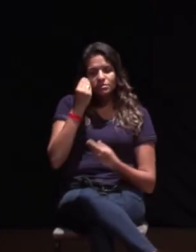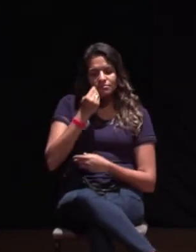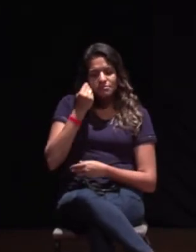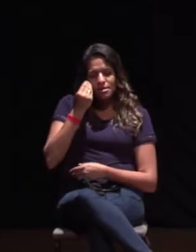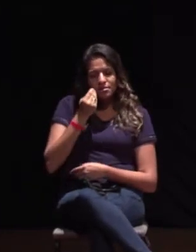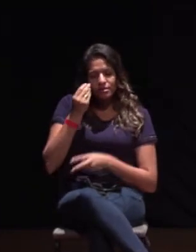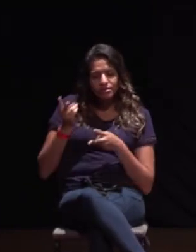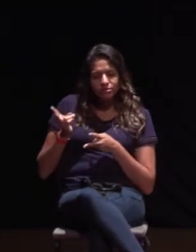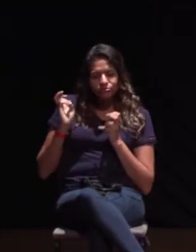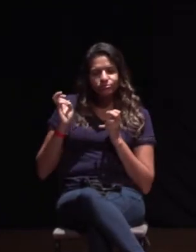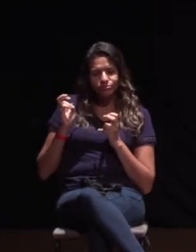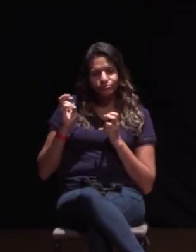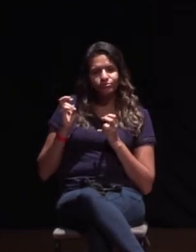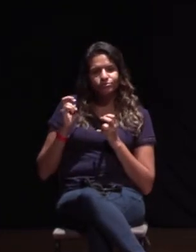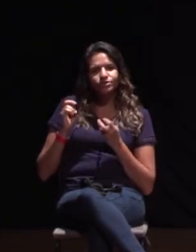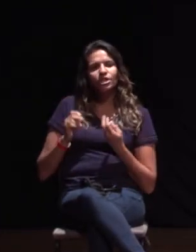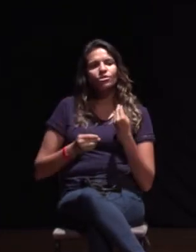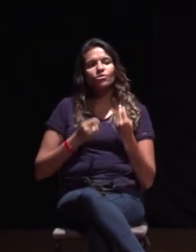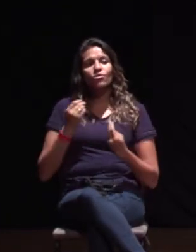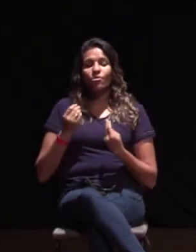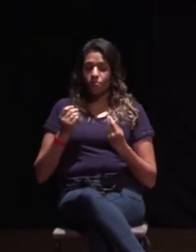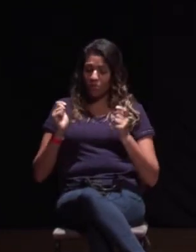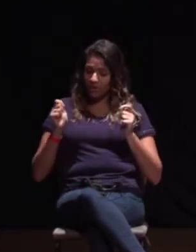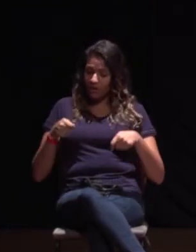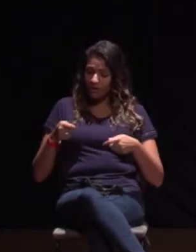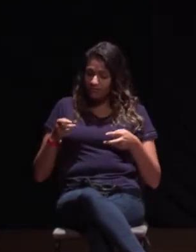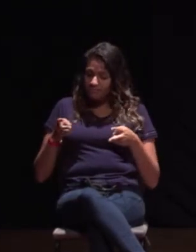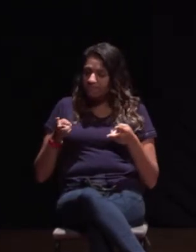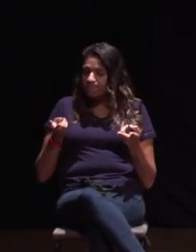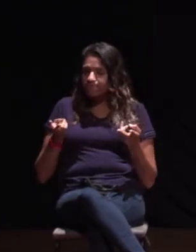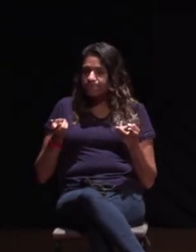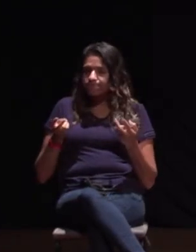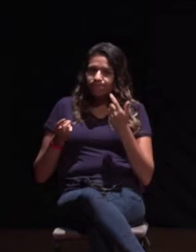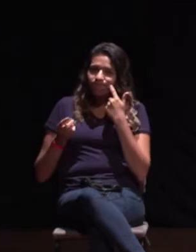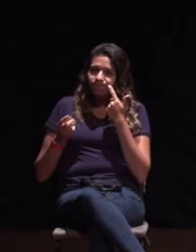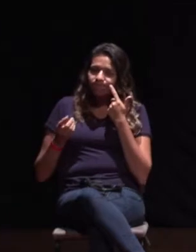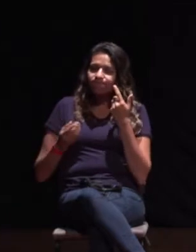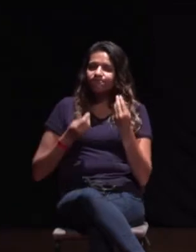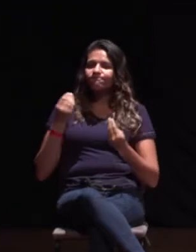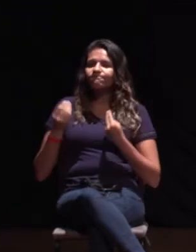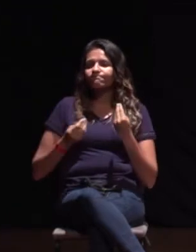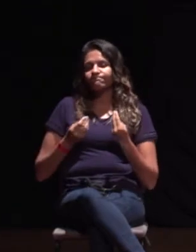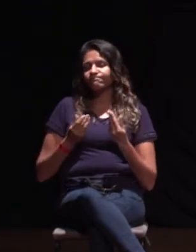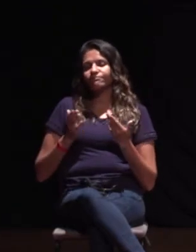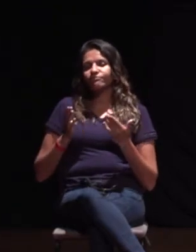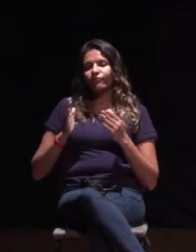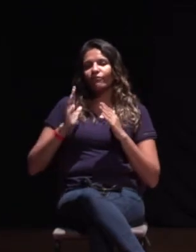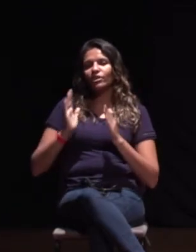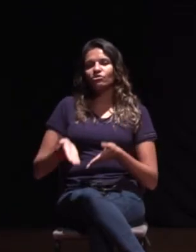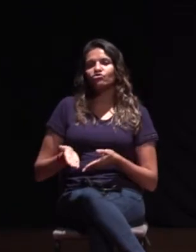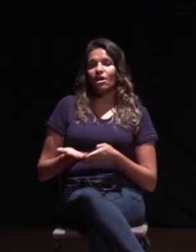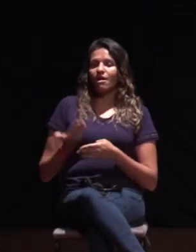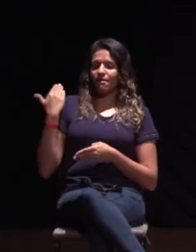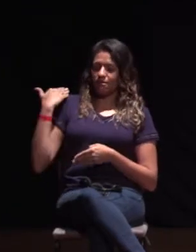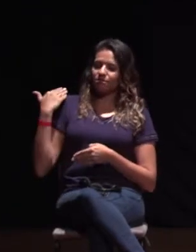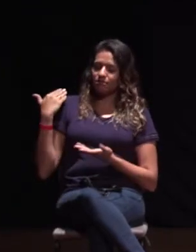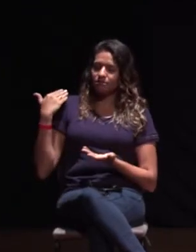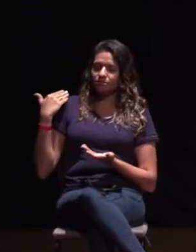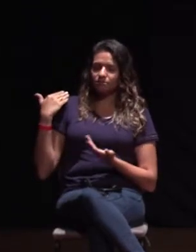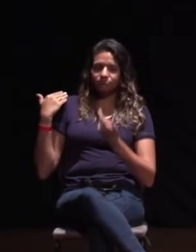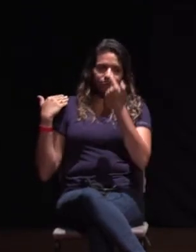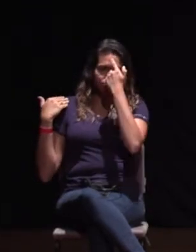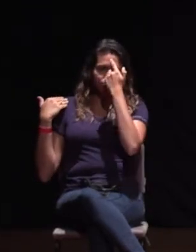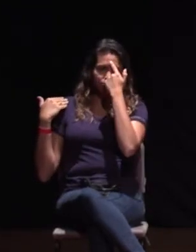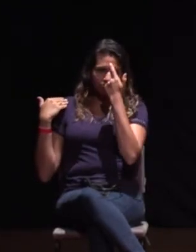gente pode perceber para além das confirmações daquilo que a gente já pensa e já prevê